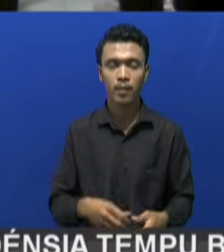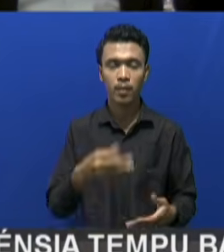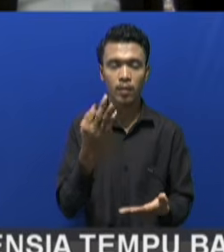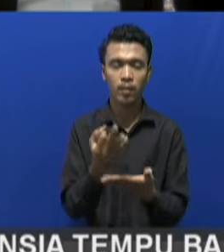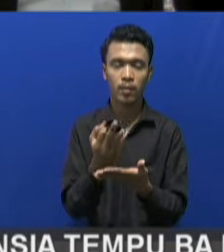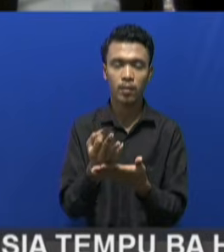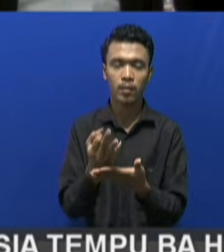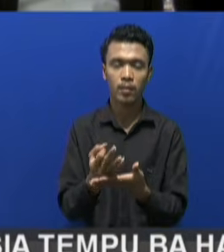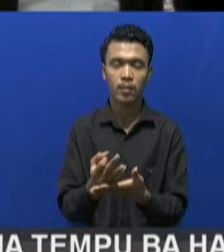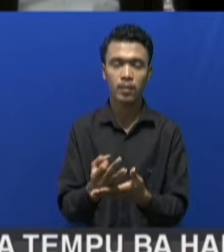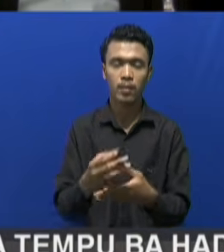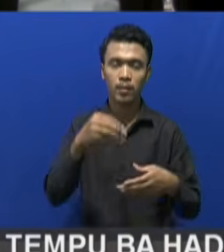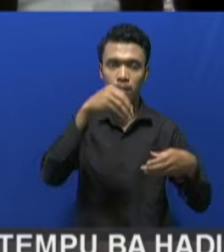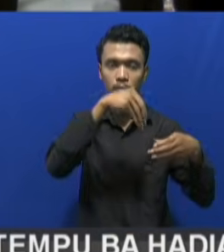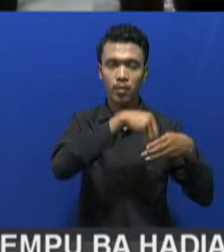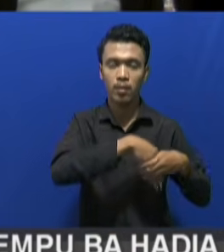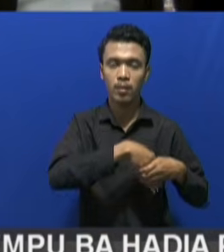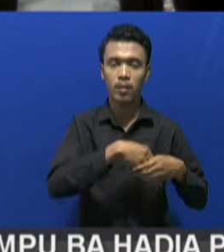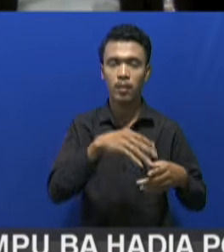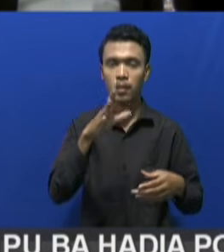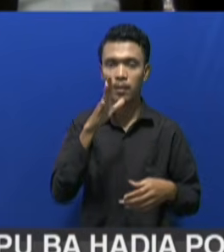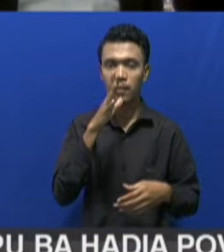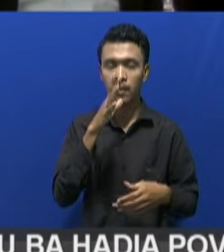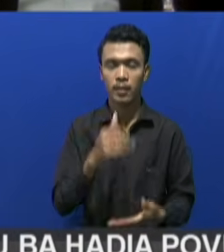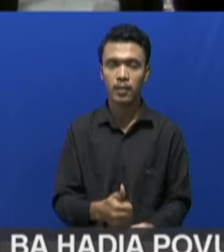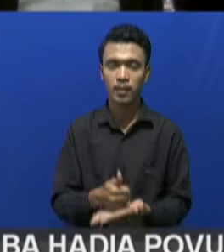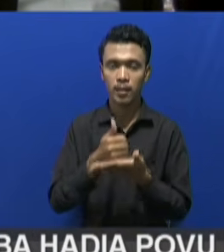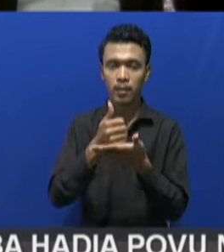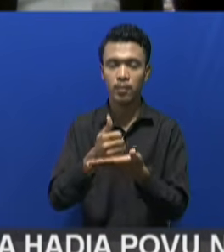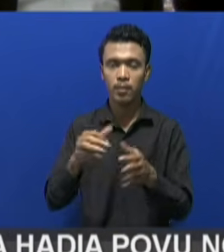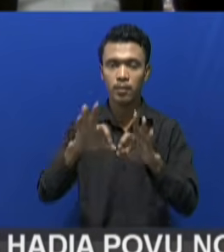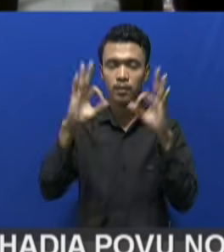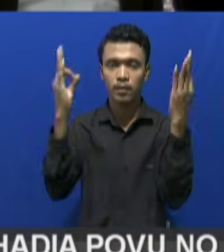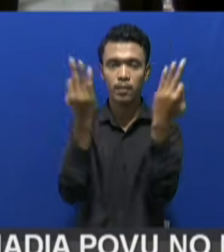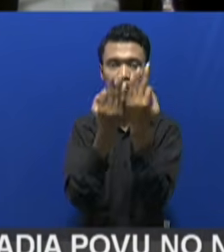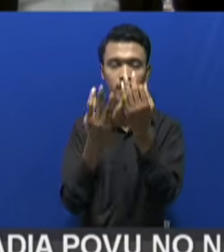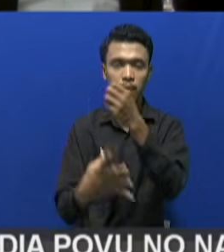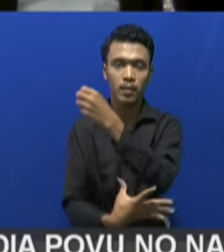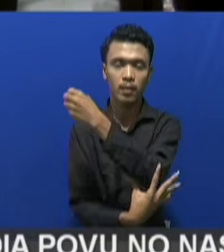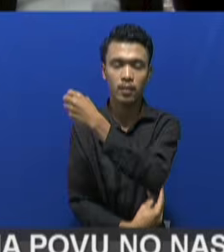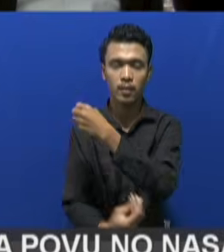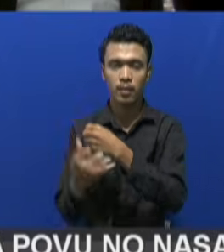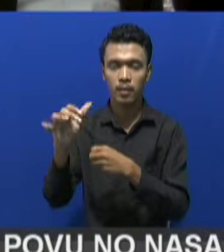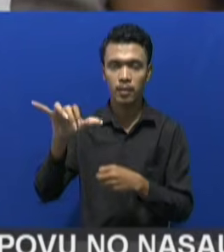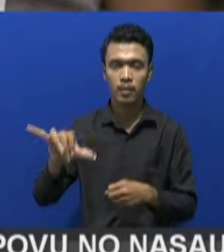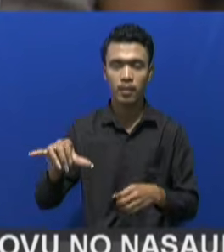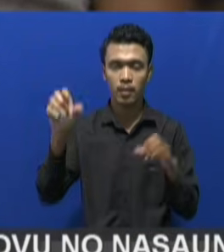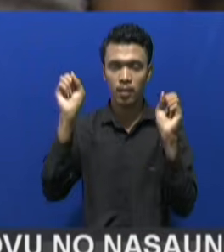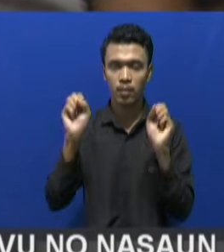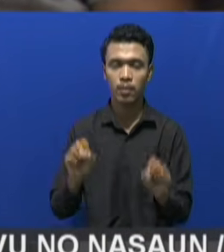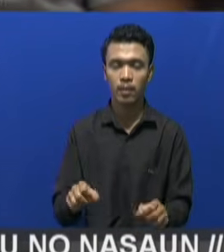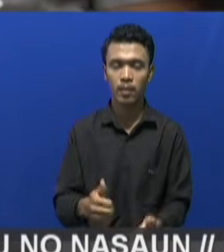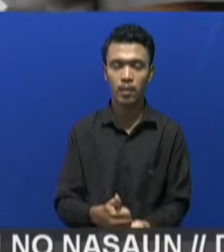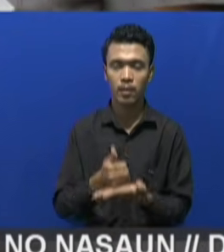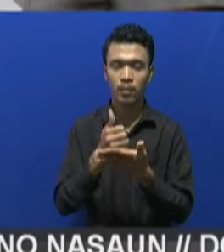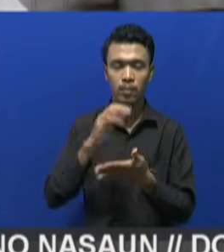subsídio condicional Bolsa da Mãe, se tudo família vulnerável Sira. A tubela apoio